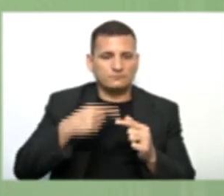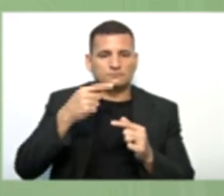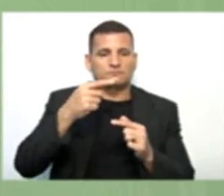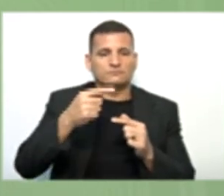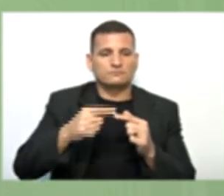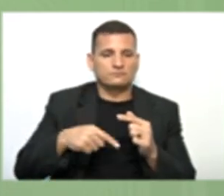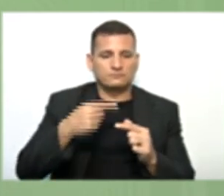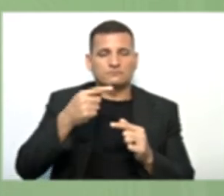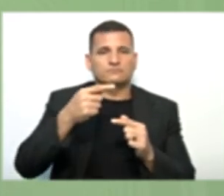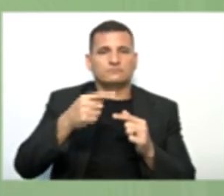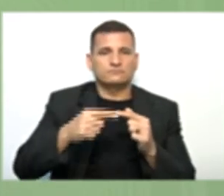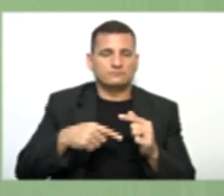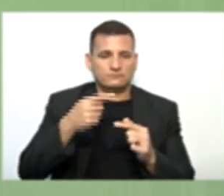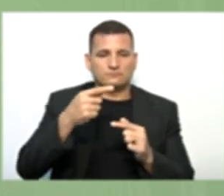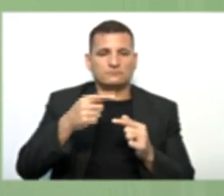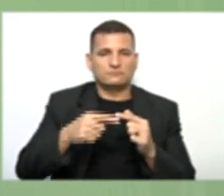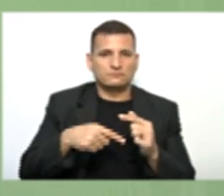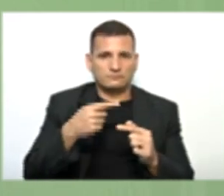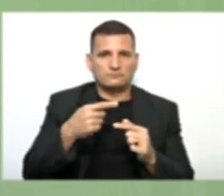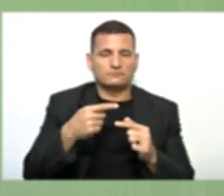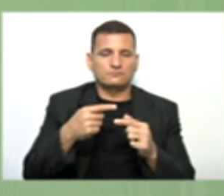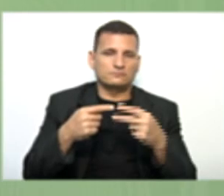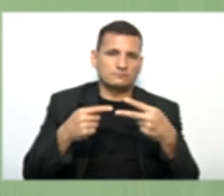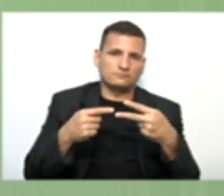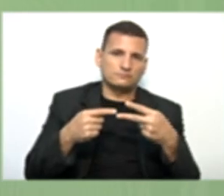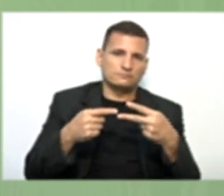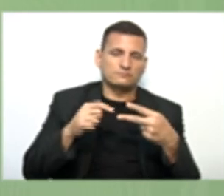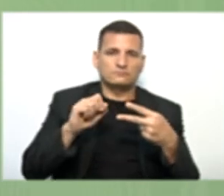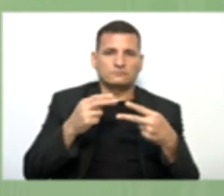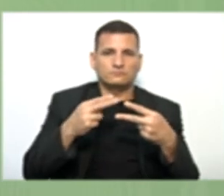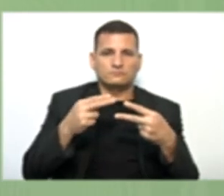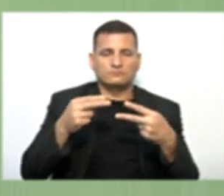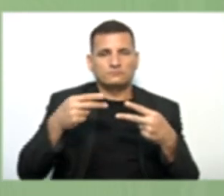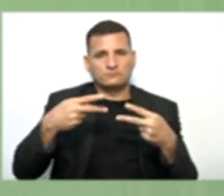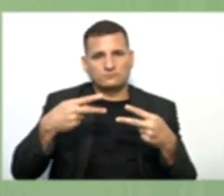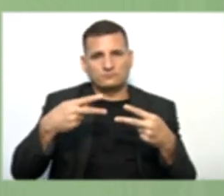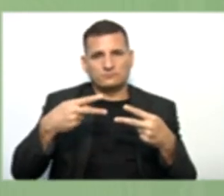for menor ou igual a 126. Ele vai contar,